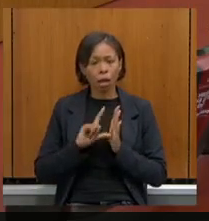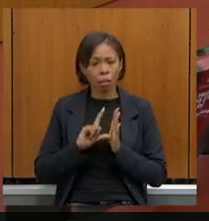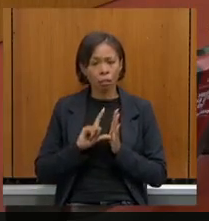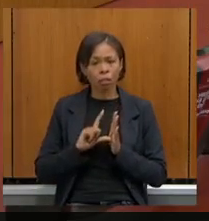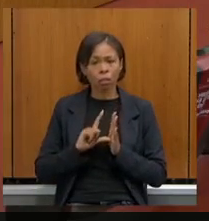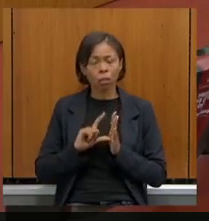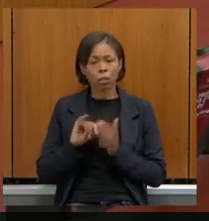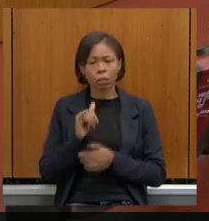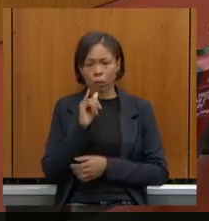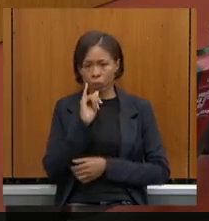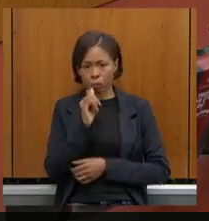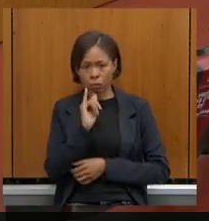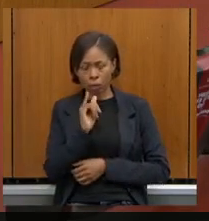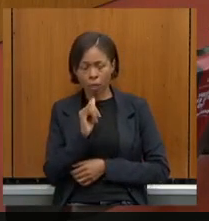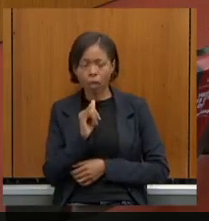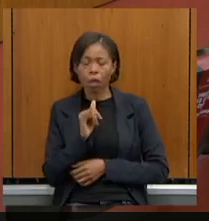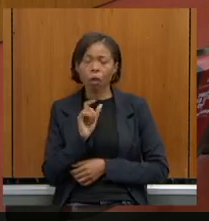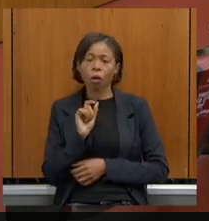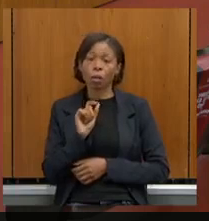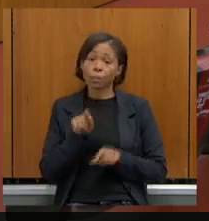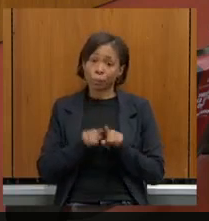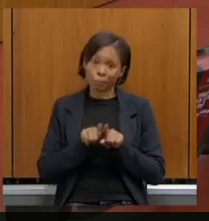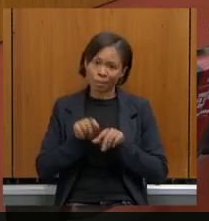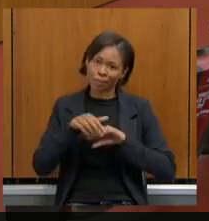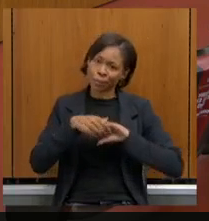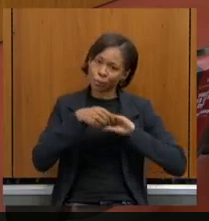e cumprimentar também